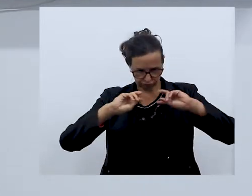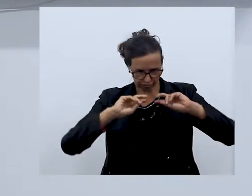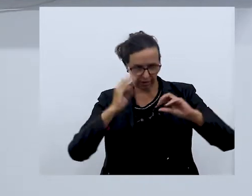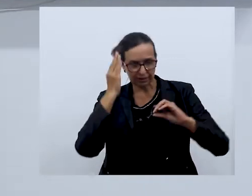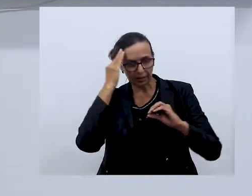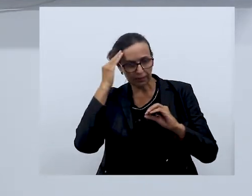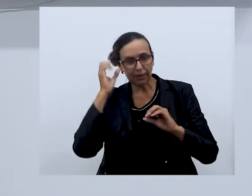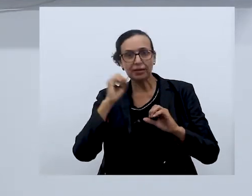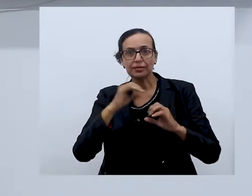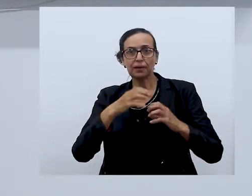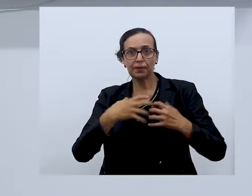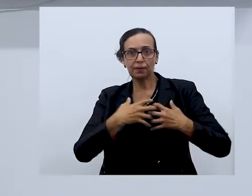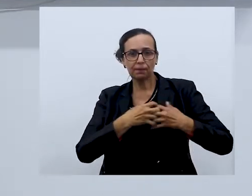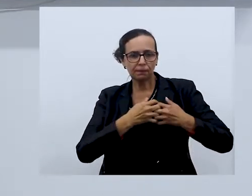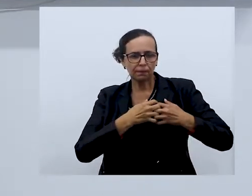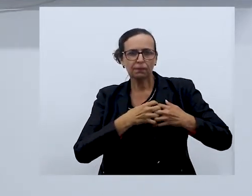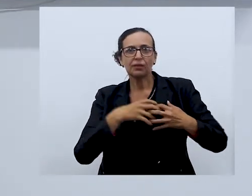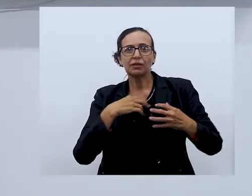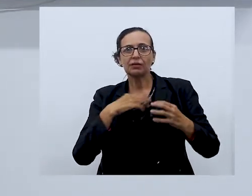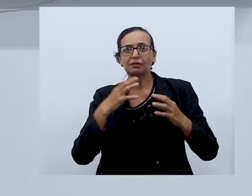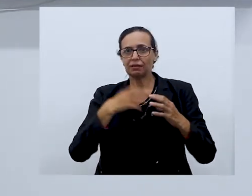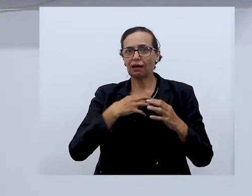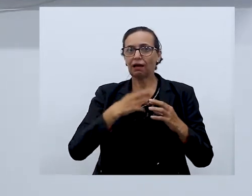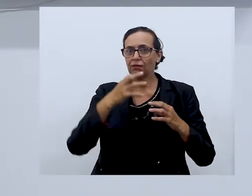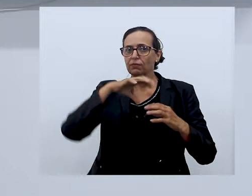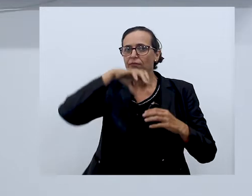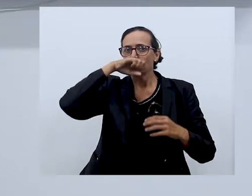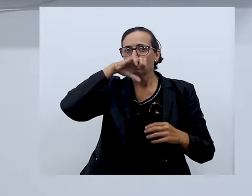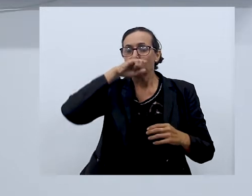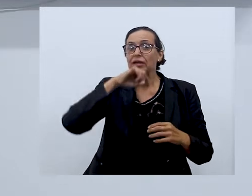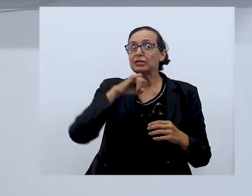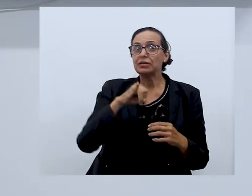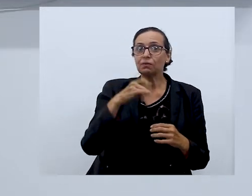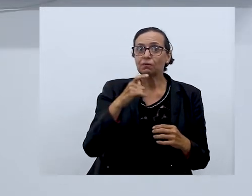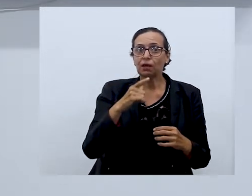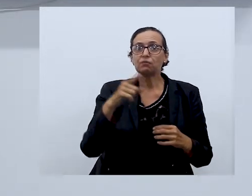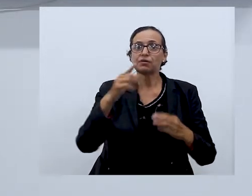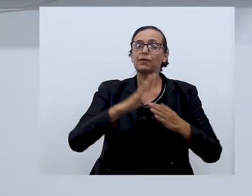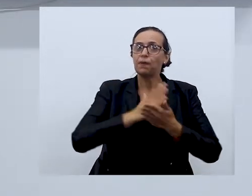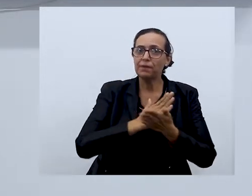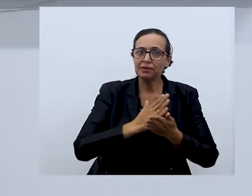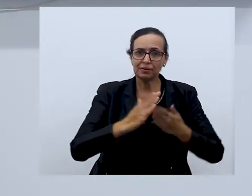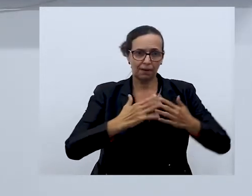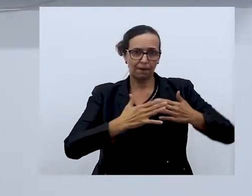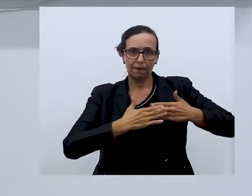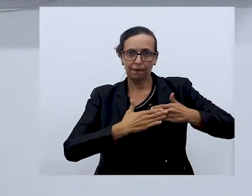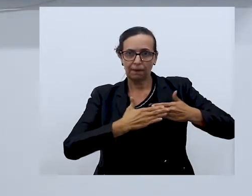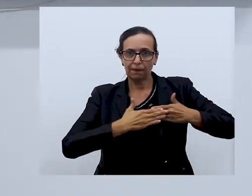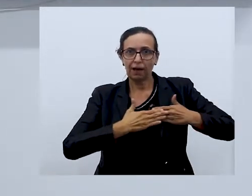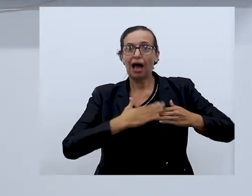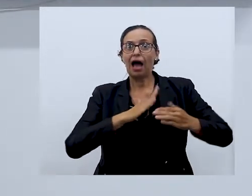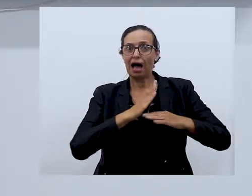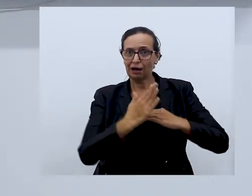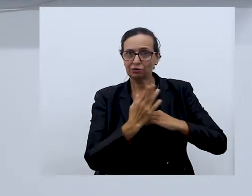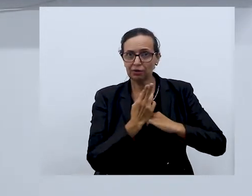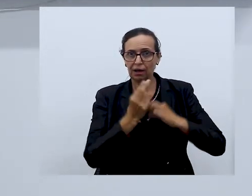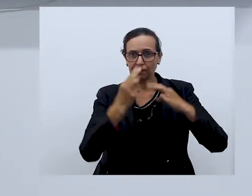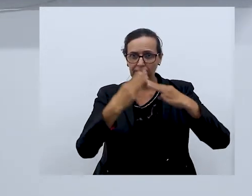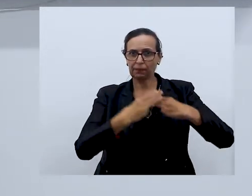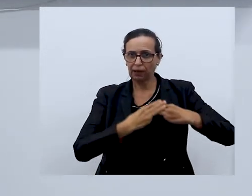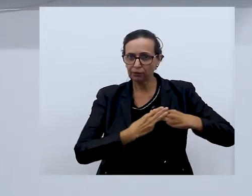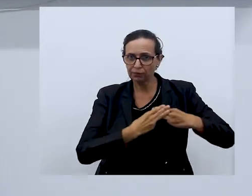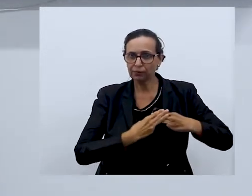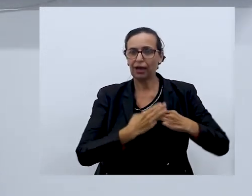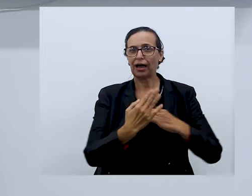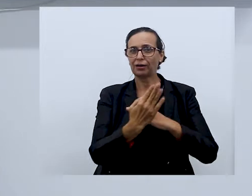está respondendo, se ela não responder, você começa a técnica de reanimação. Enquanto isso, você pede para alguém que estiver próximo chamar o